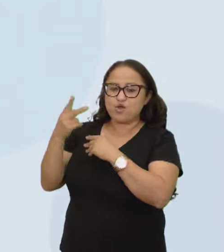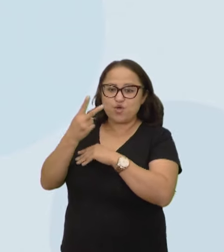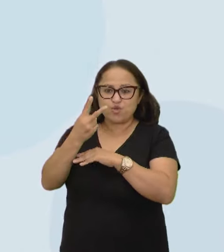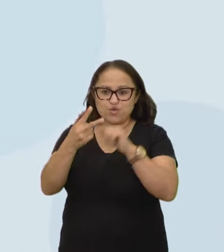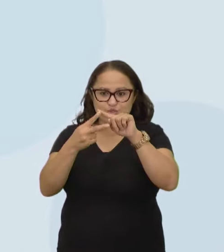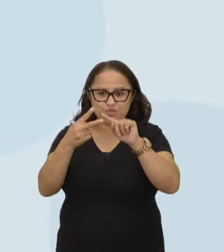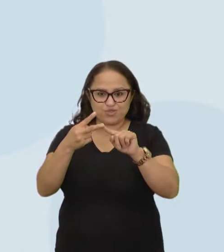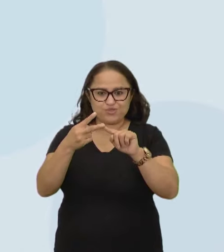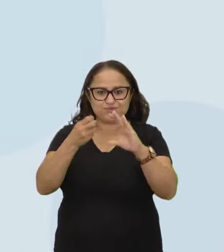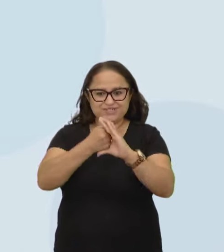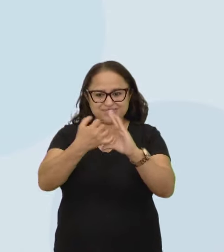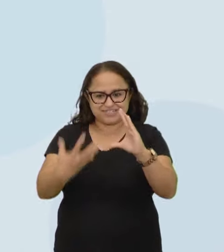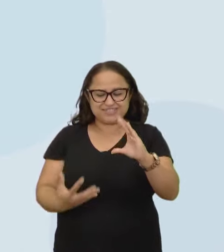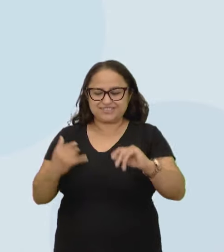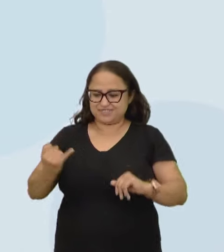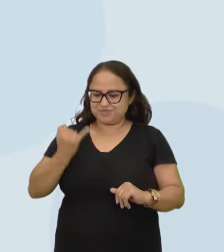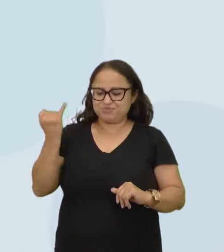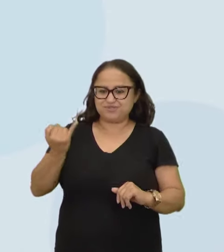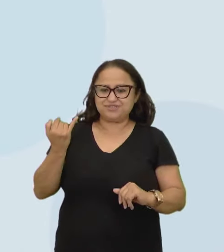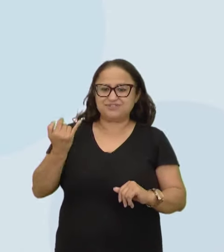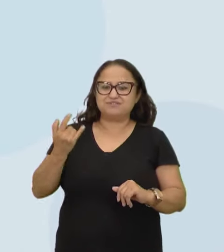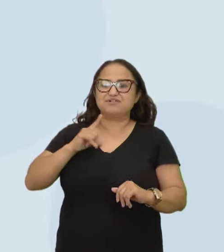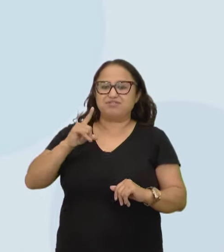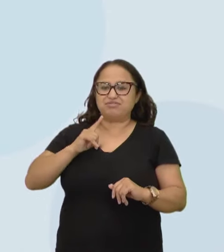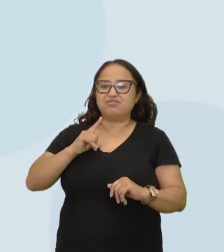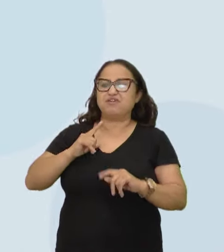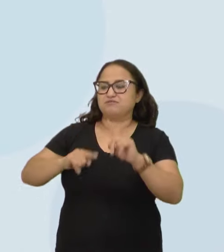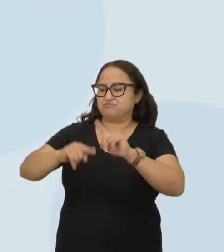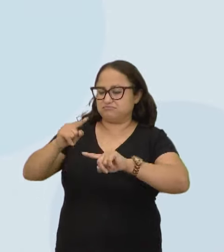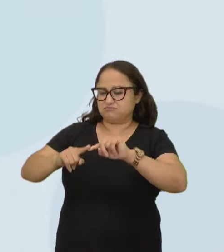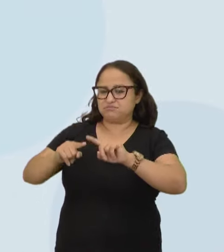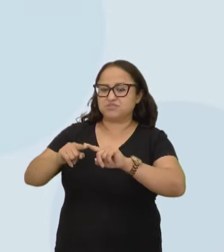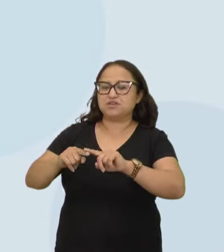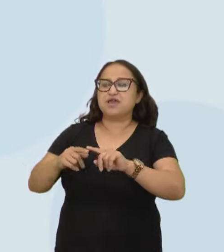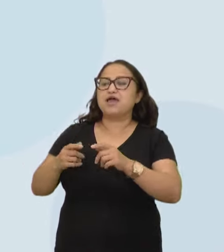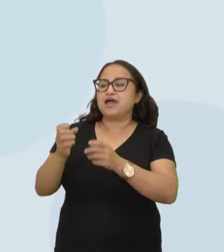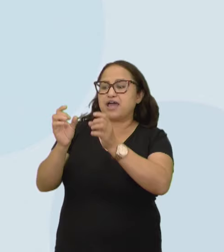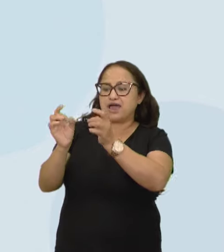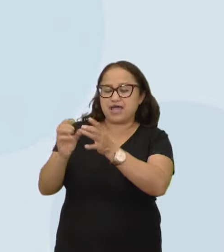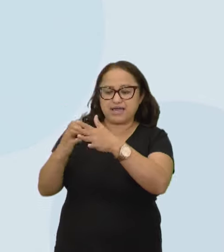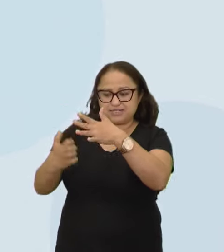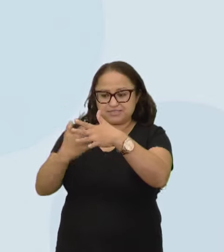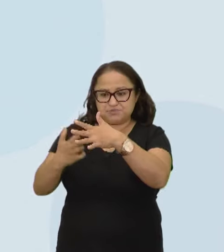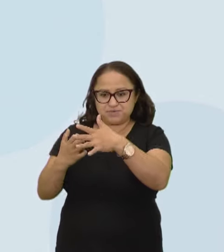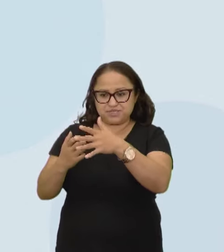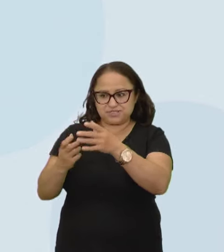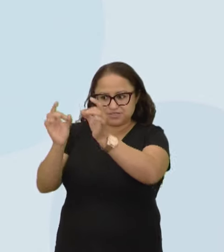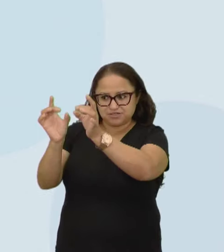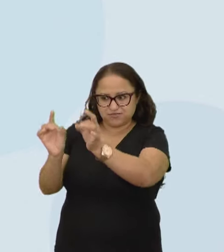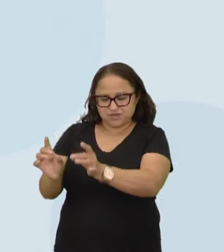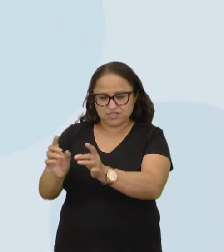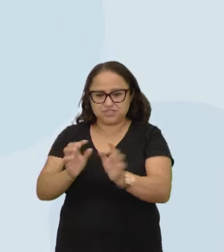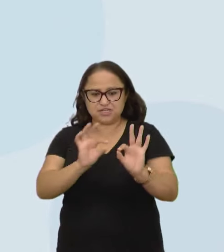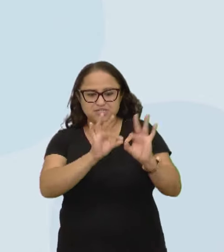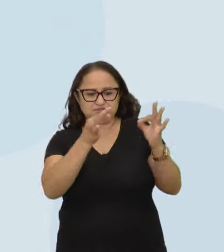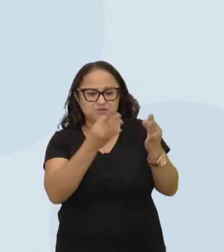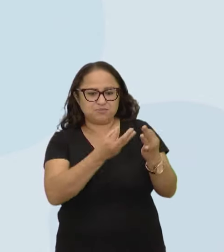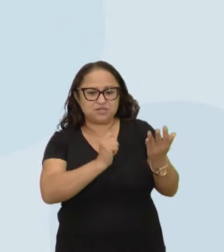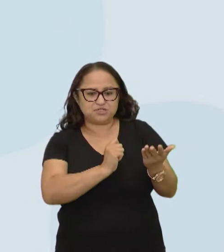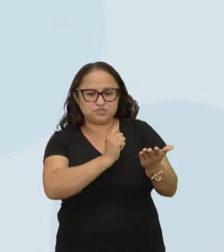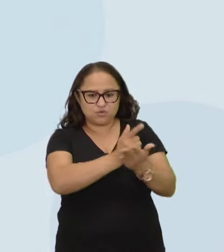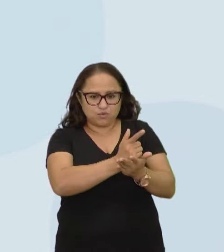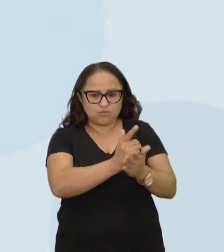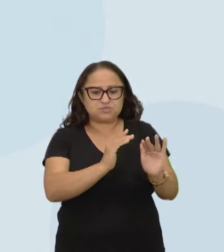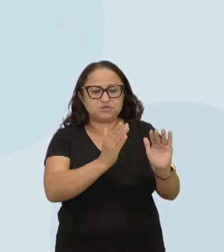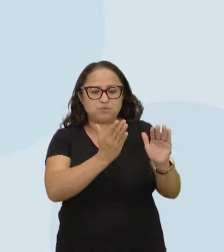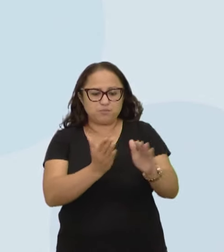muito importantes. O mercado de bens e serviços, ou seja, as empresas vendem e as famílias compram. e o mercado de fatores de